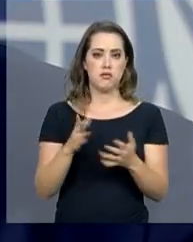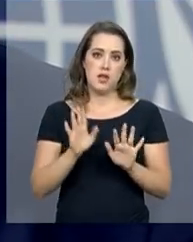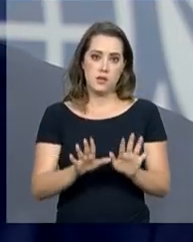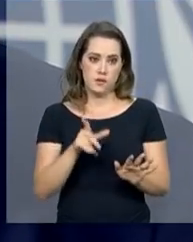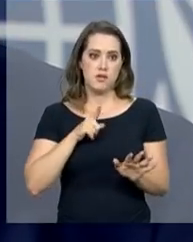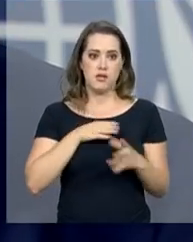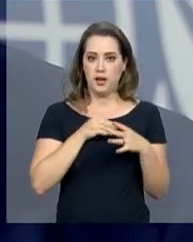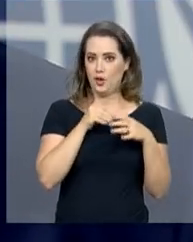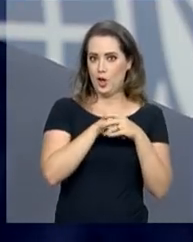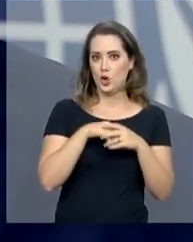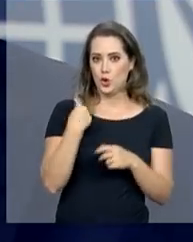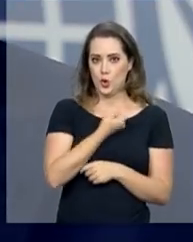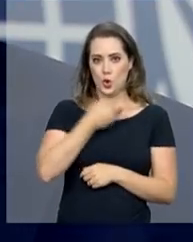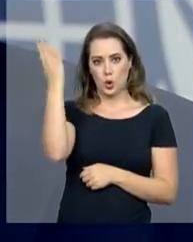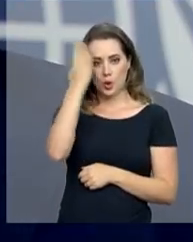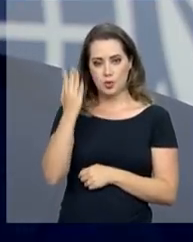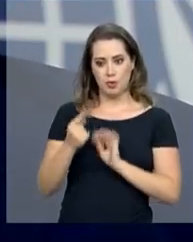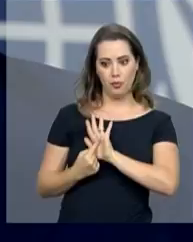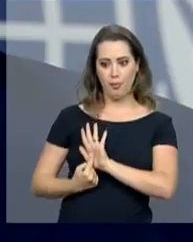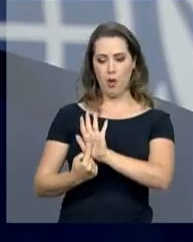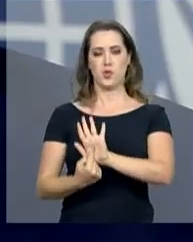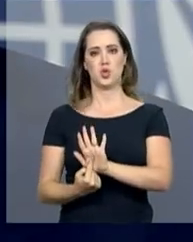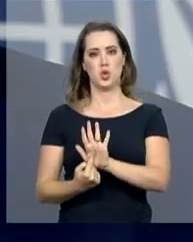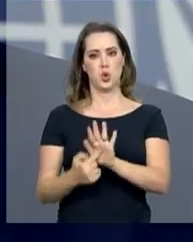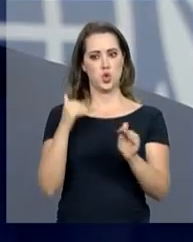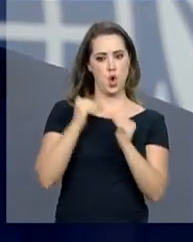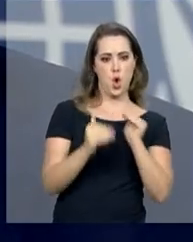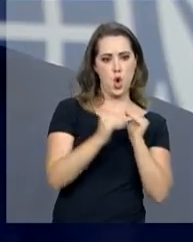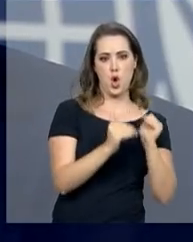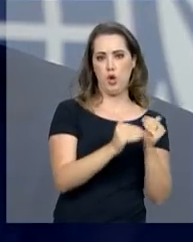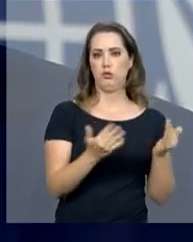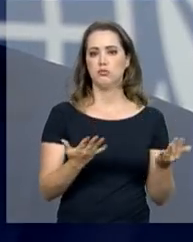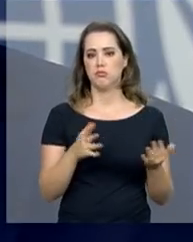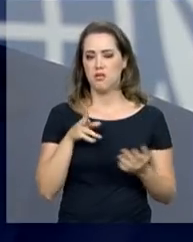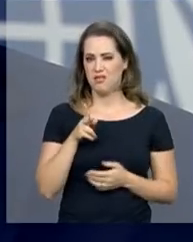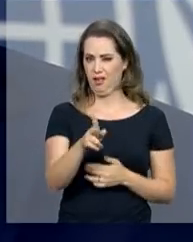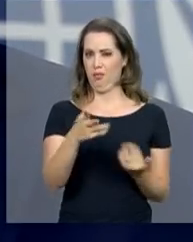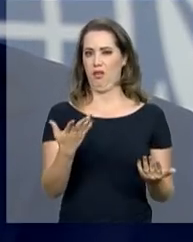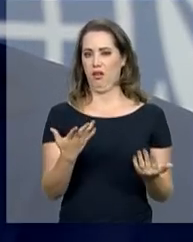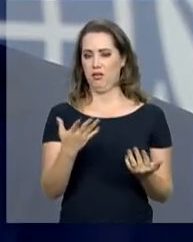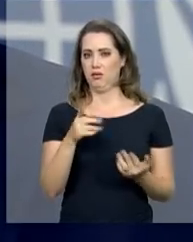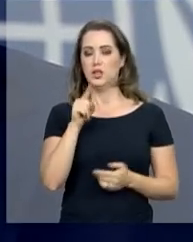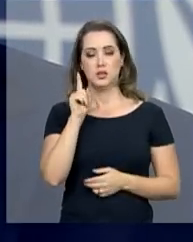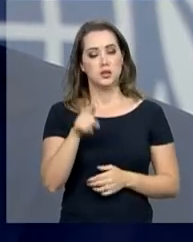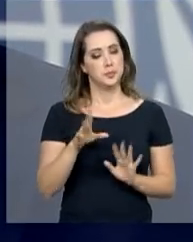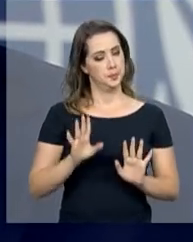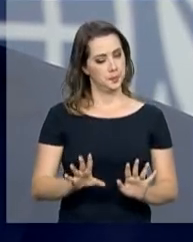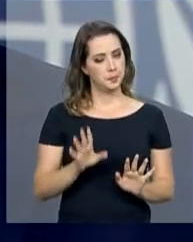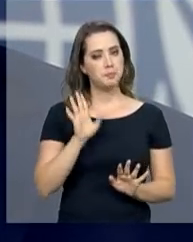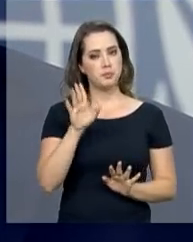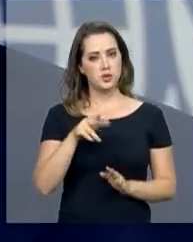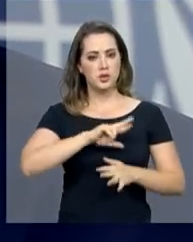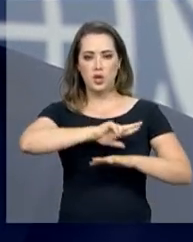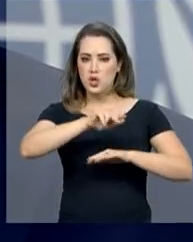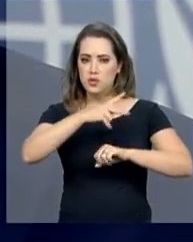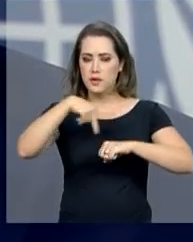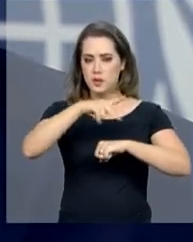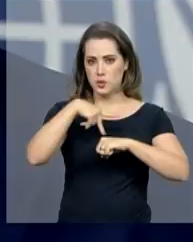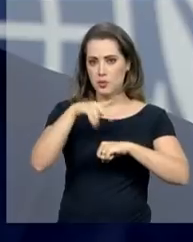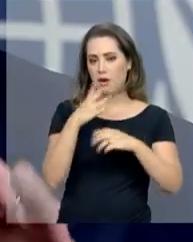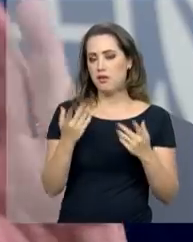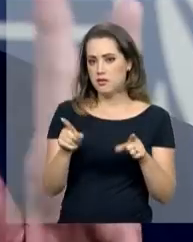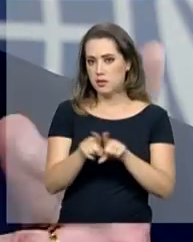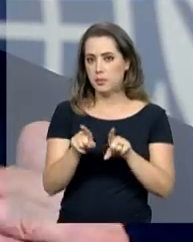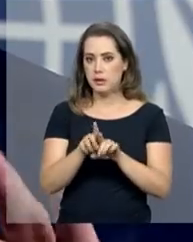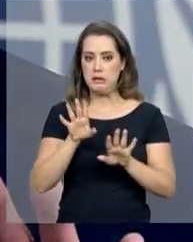a intolerância já se revelou absolutamente prejudicial não é igual maneira nos vários países assim como o isolacionismo às vezes